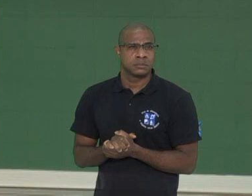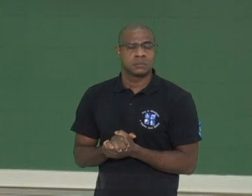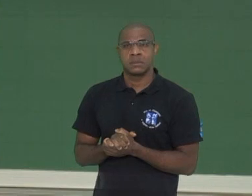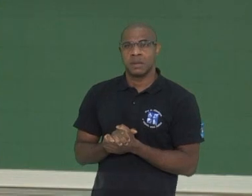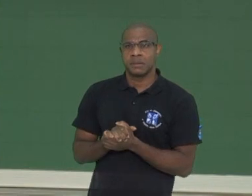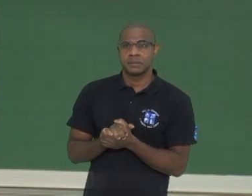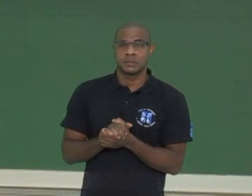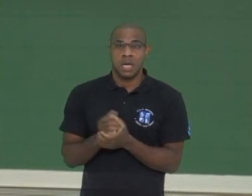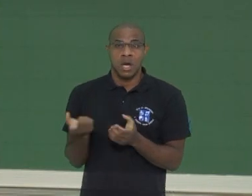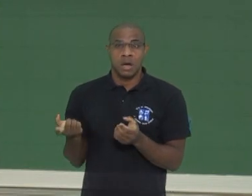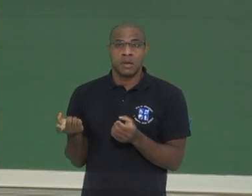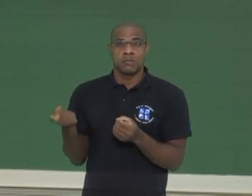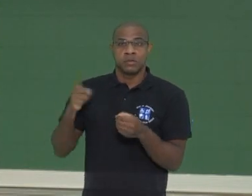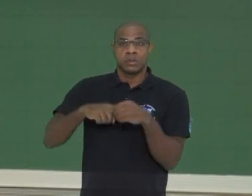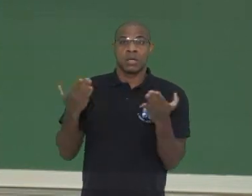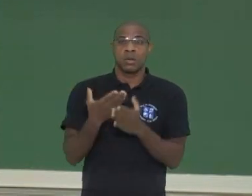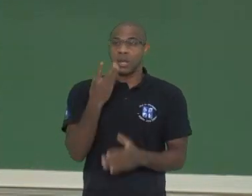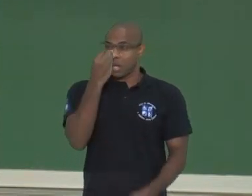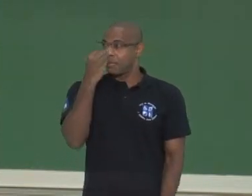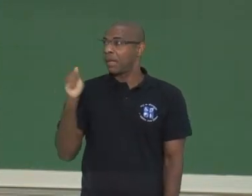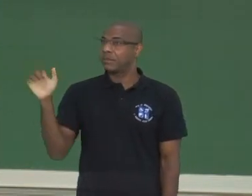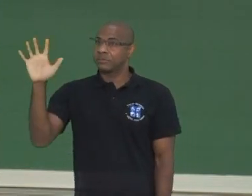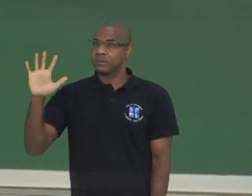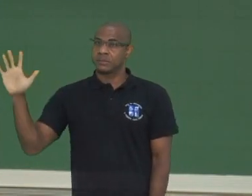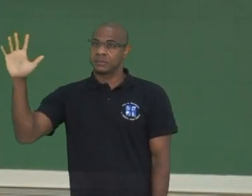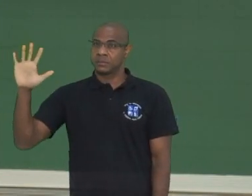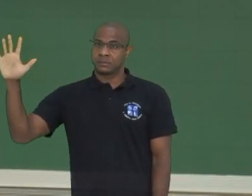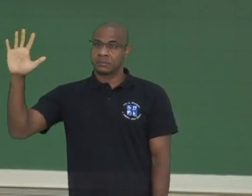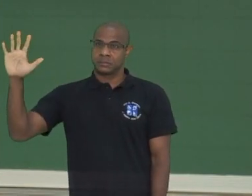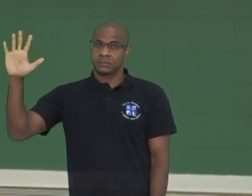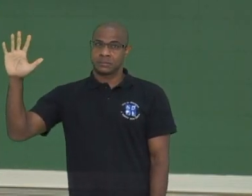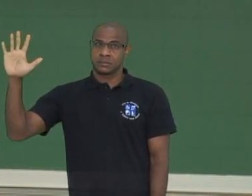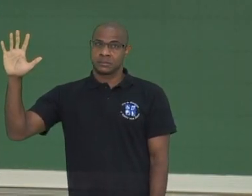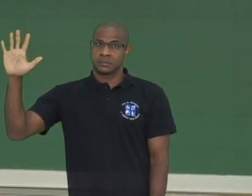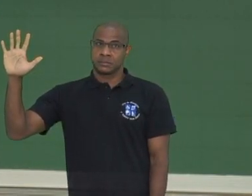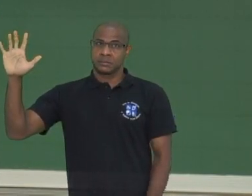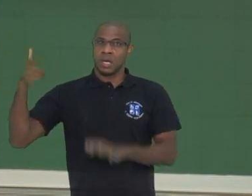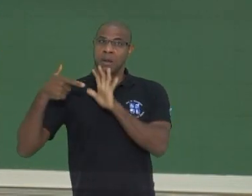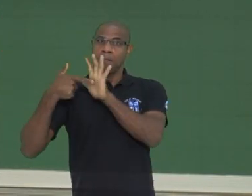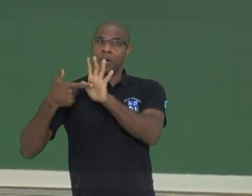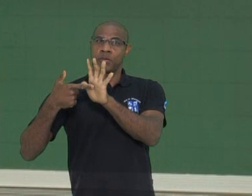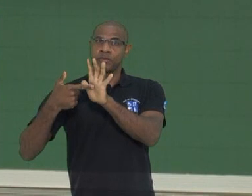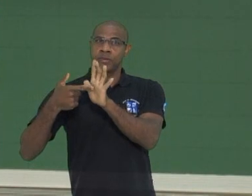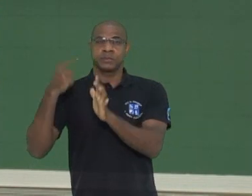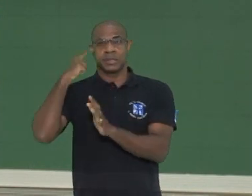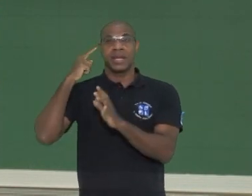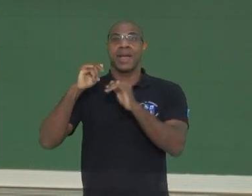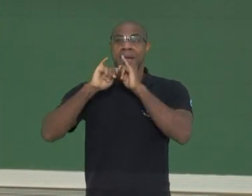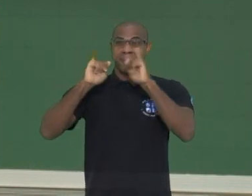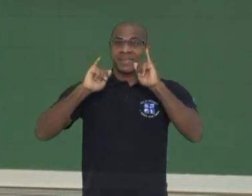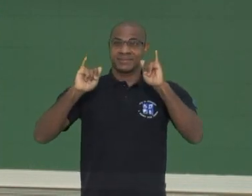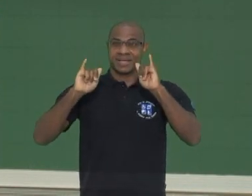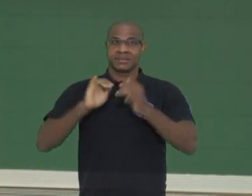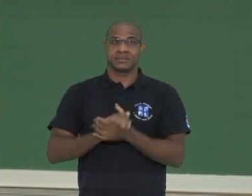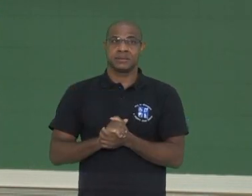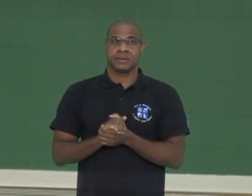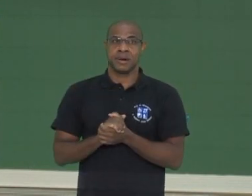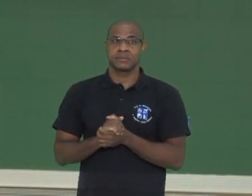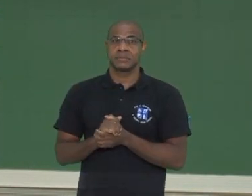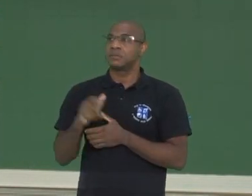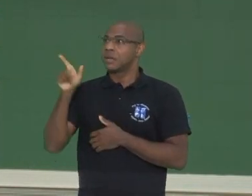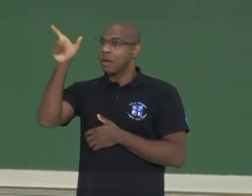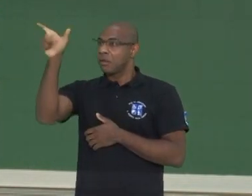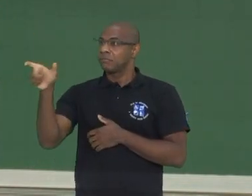Vamos voltar agora para as imagens, tá? Porque a imagem, ela traz consigo mensagens. Essa